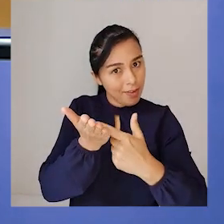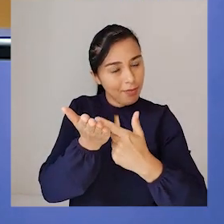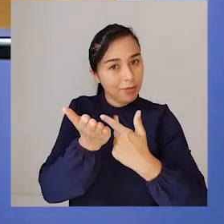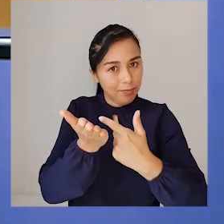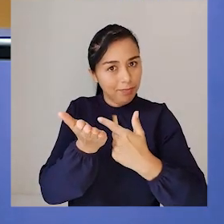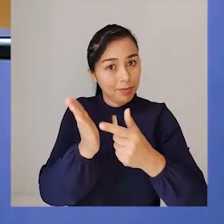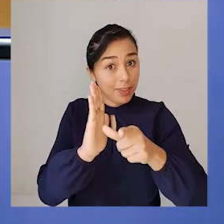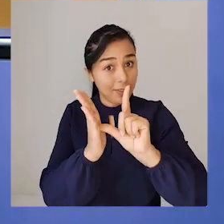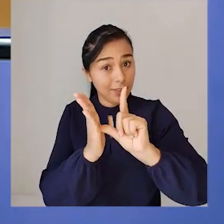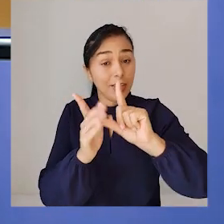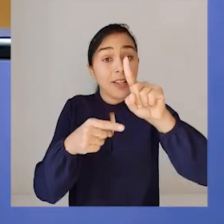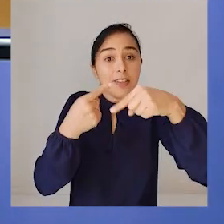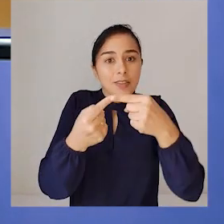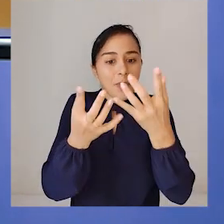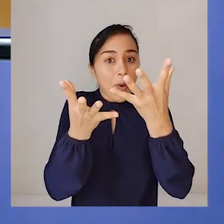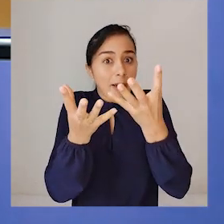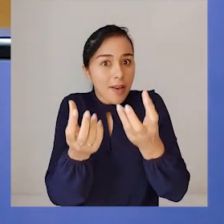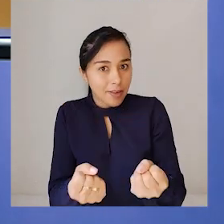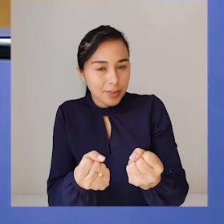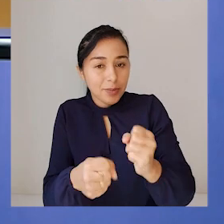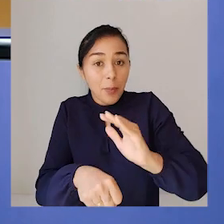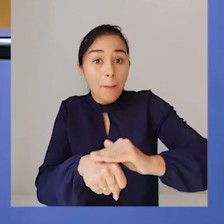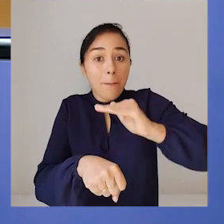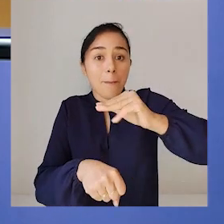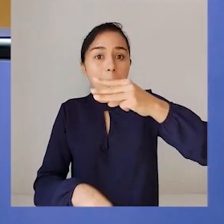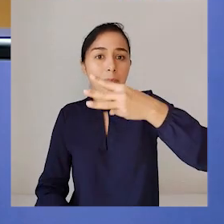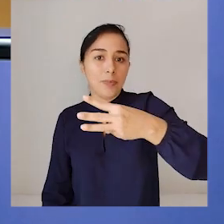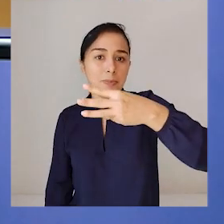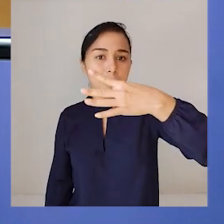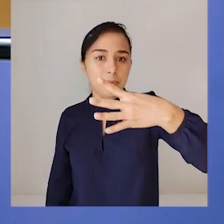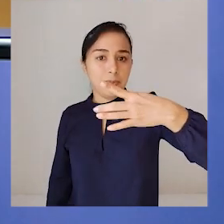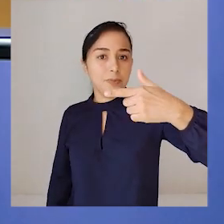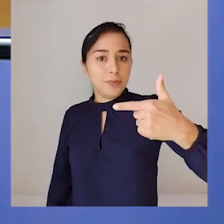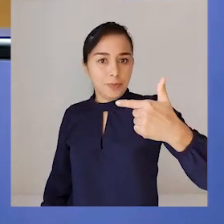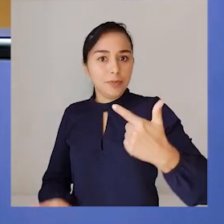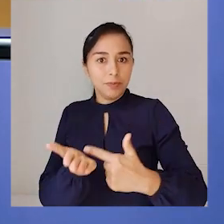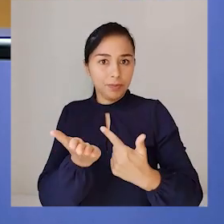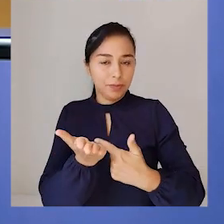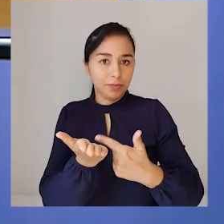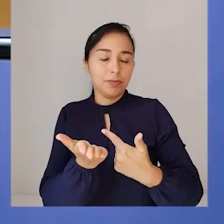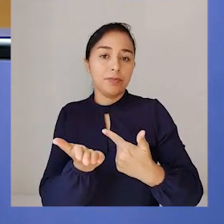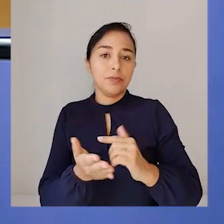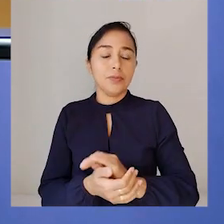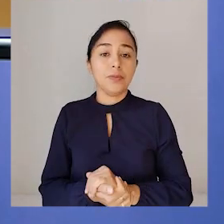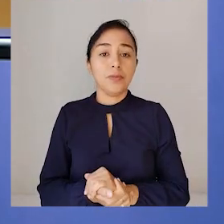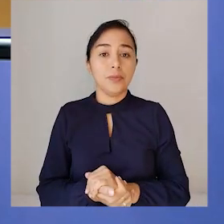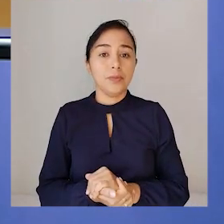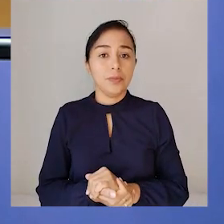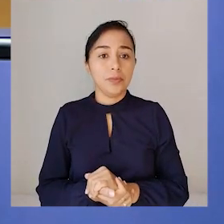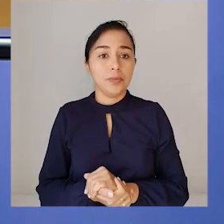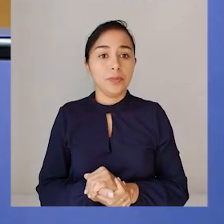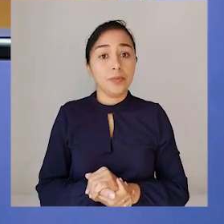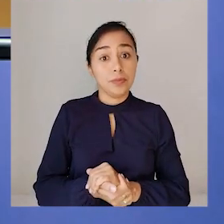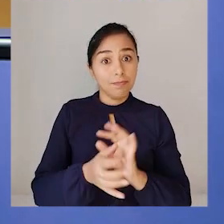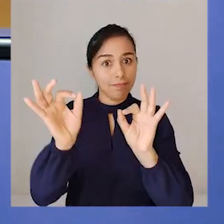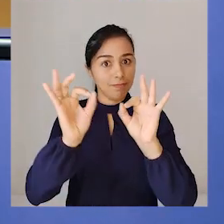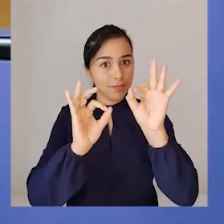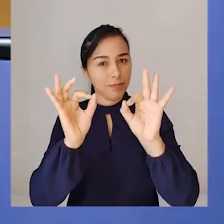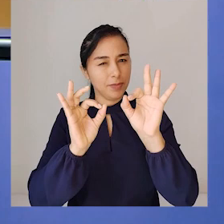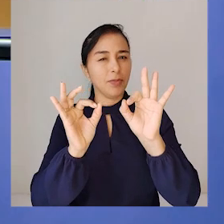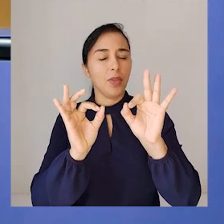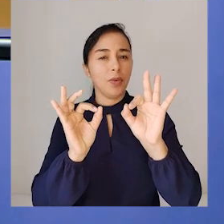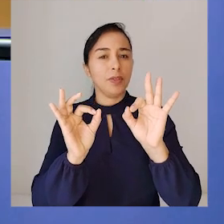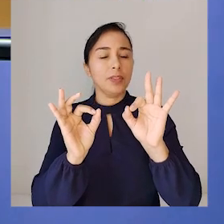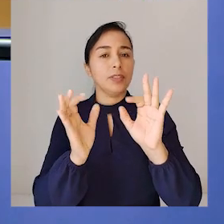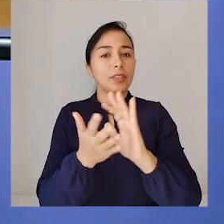a sala de leitura recebeu 342 livros. Transformando esses dados, esse problema,